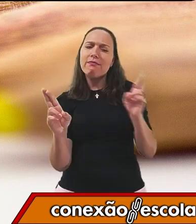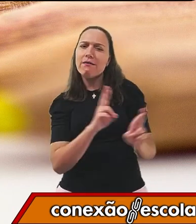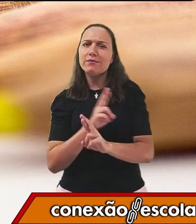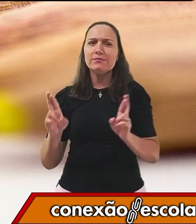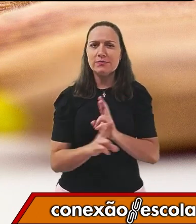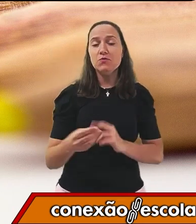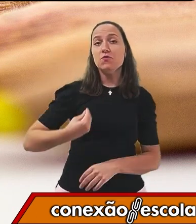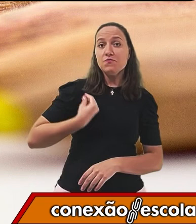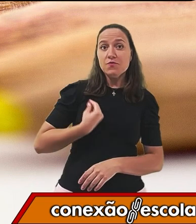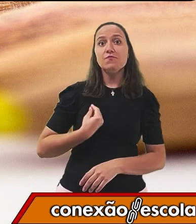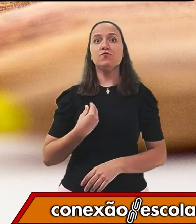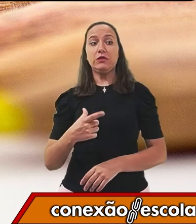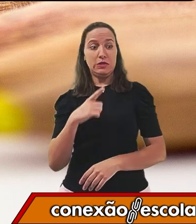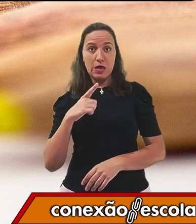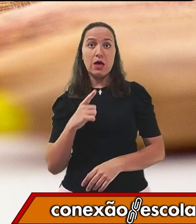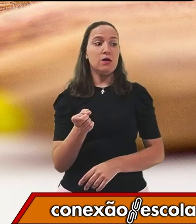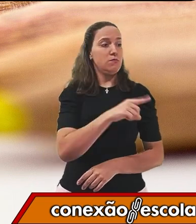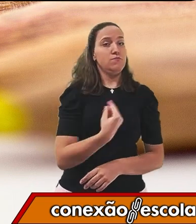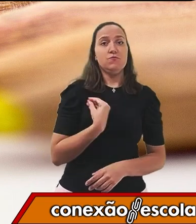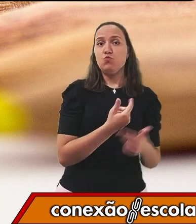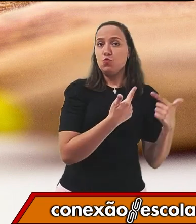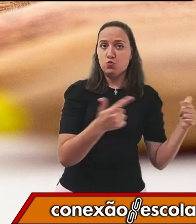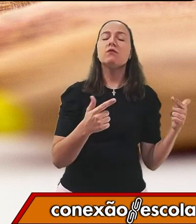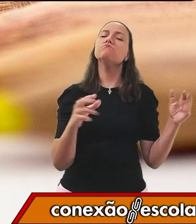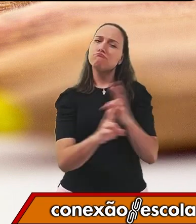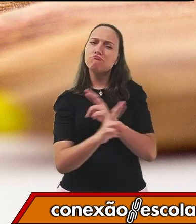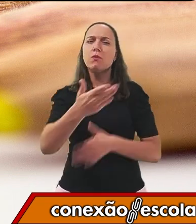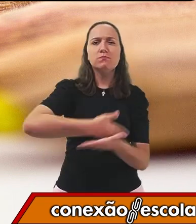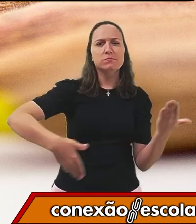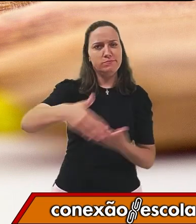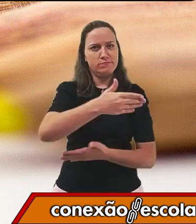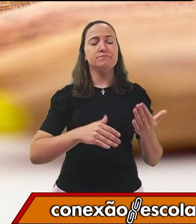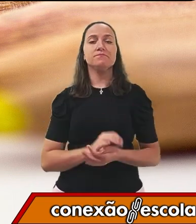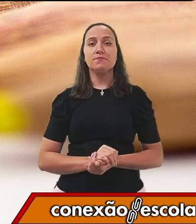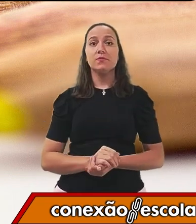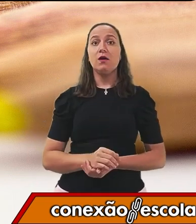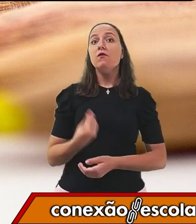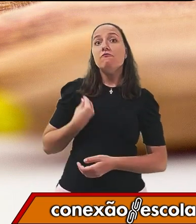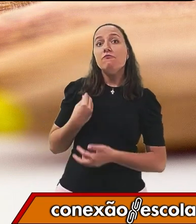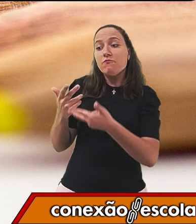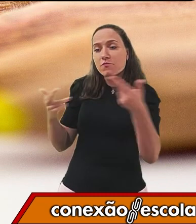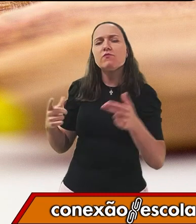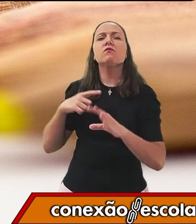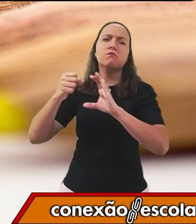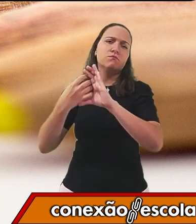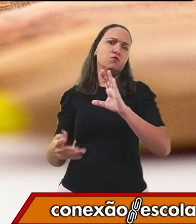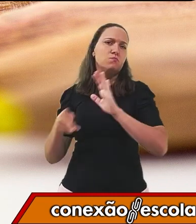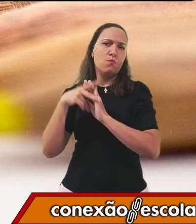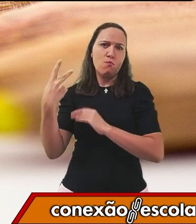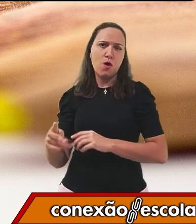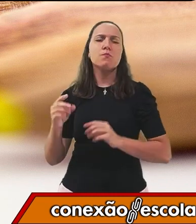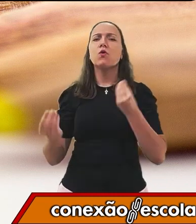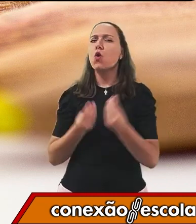que é o ecossistema. Os seres vivos possuem características próprias, como organização celular, ciclo da